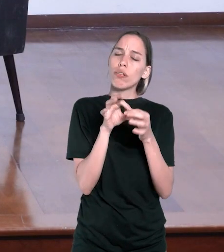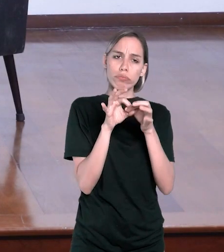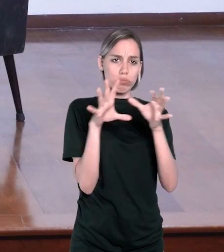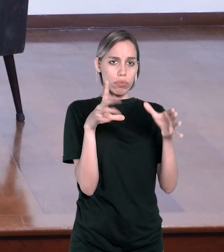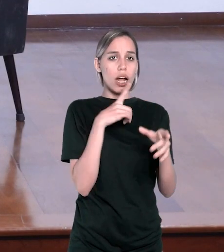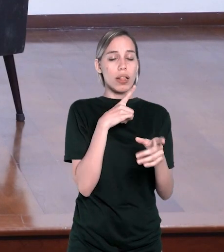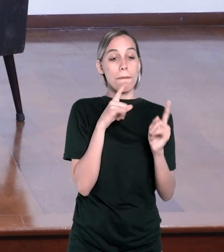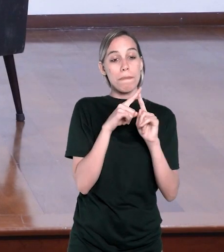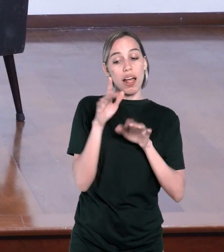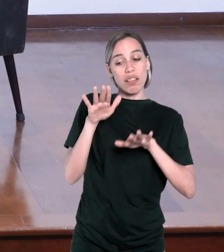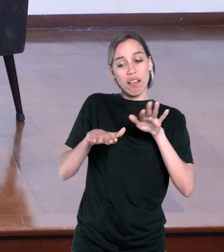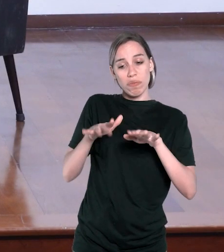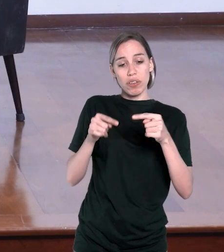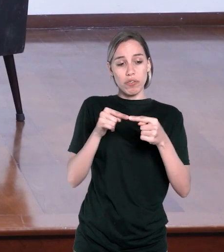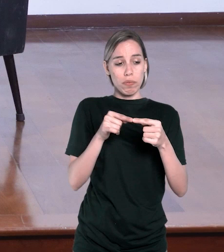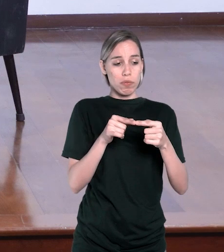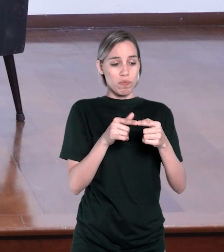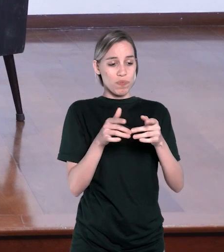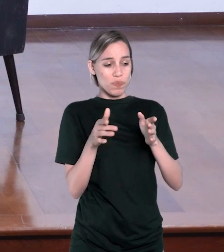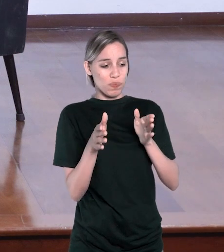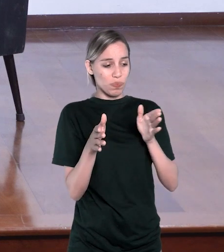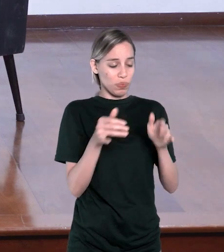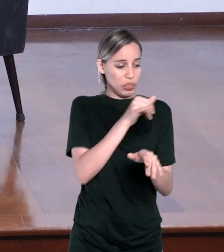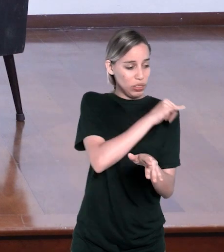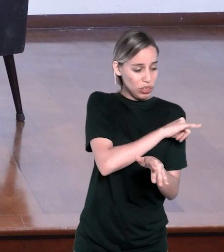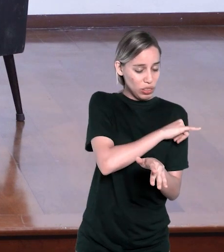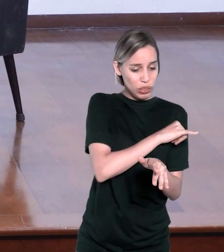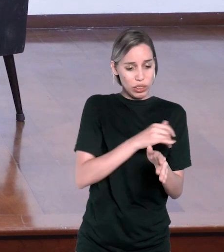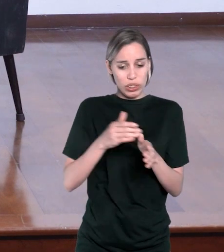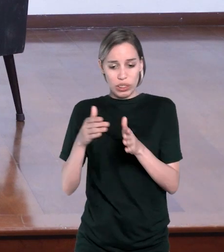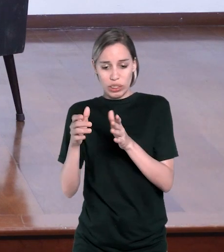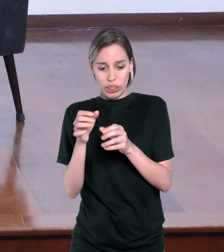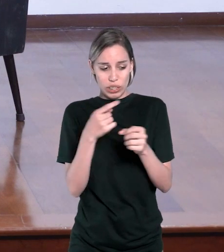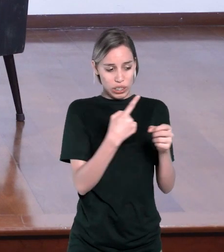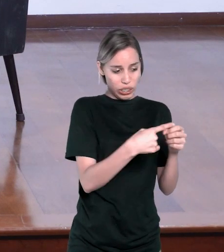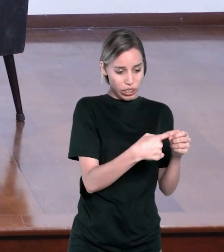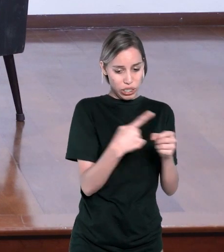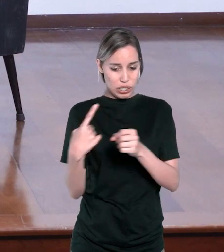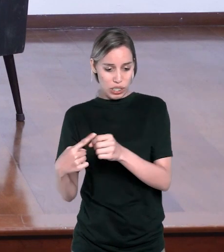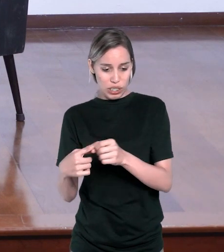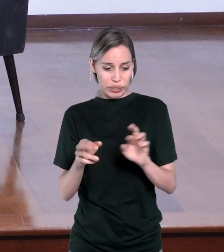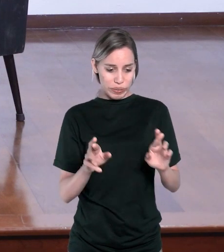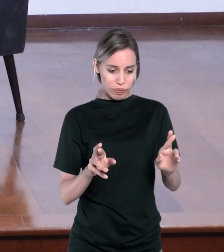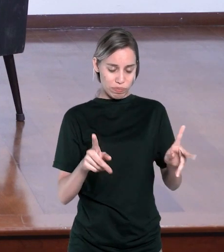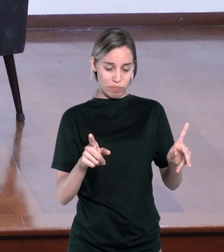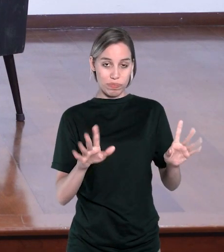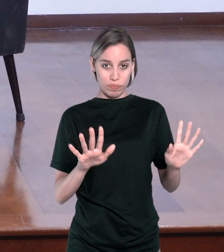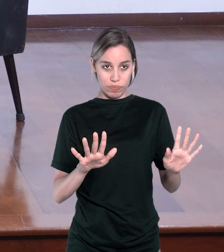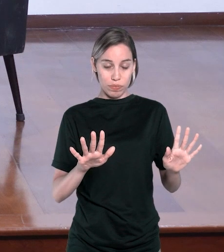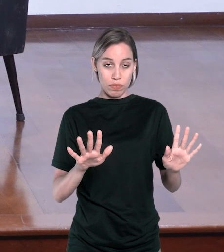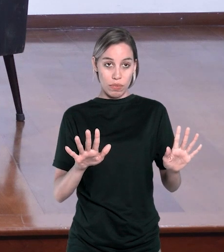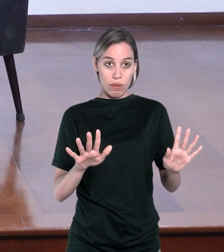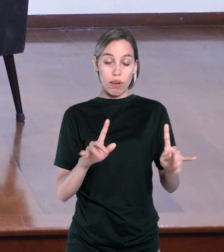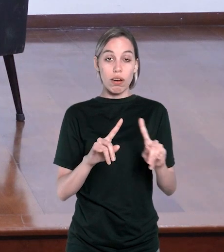às vezes não seguia o mesmo passo. Então, são questões que eu trato nesse livro, né, baseada na história desse castelo que aqui